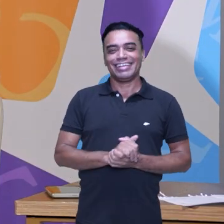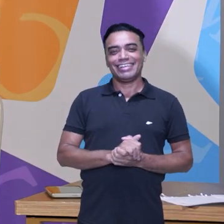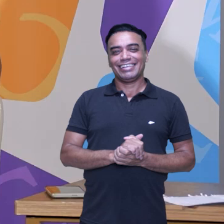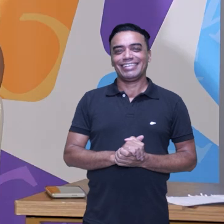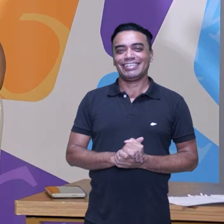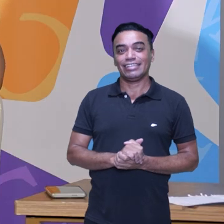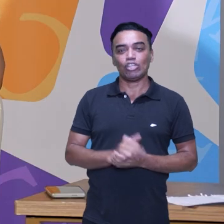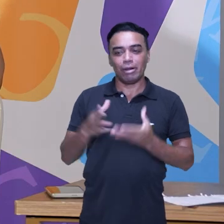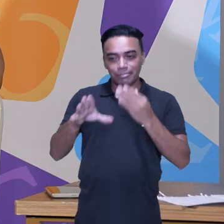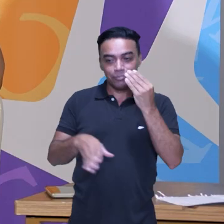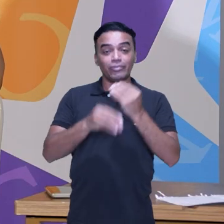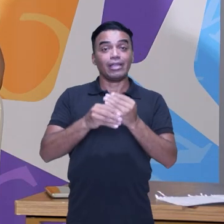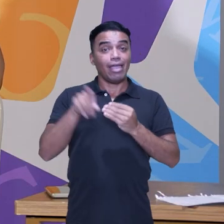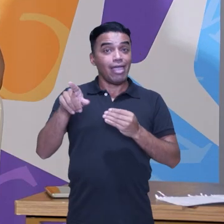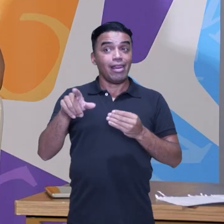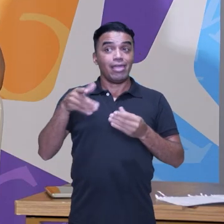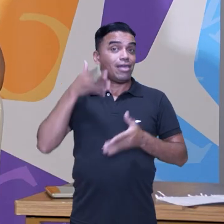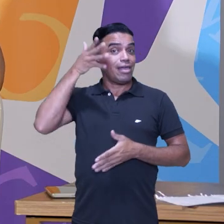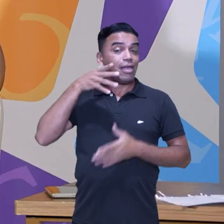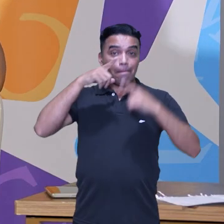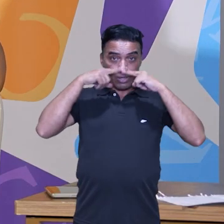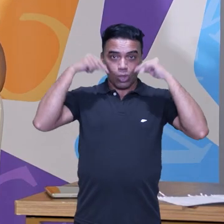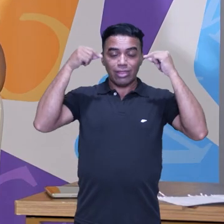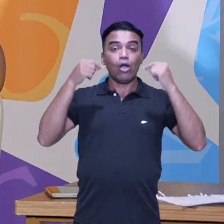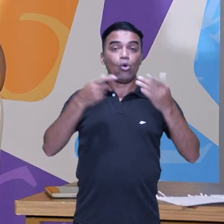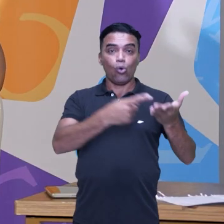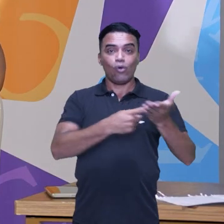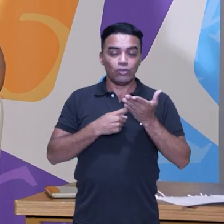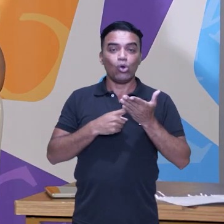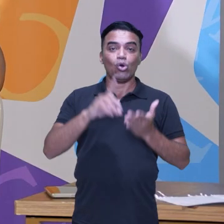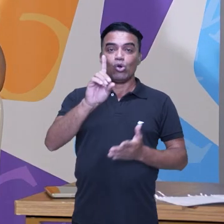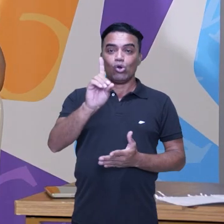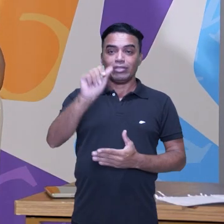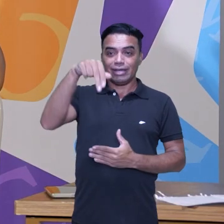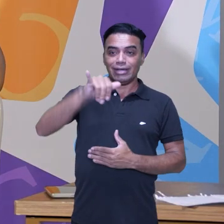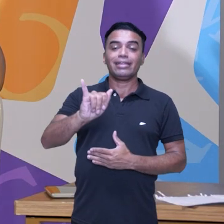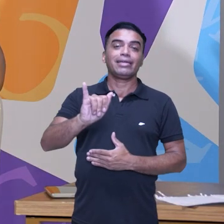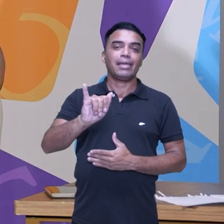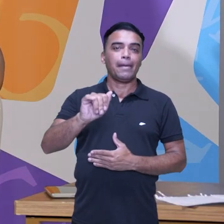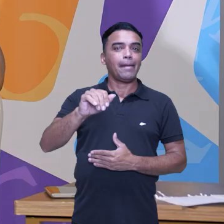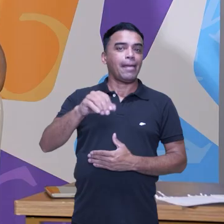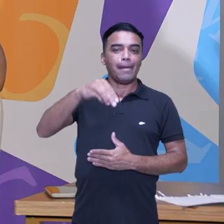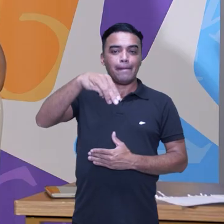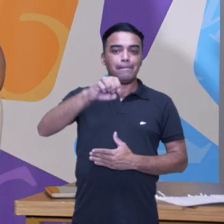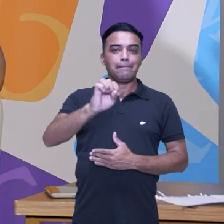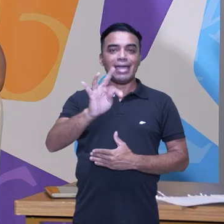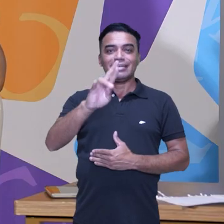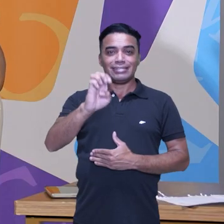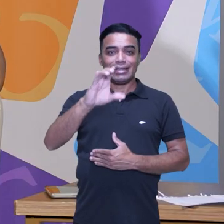complementar, né, a fala do Bigodão, é interessante que a gente, quando convidou a Dani, o Mestre Cacau e o John, são 3 pessoas